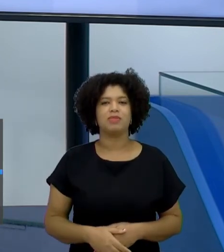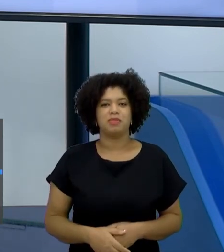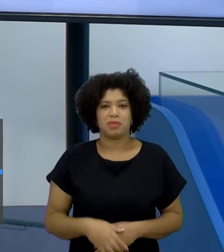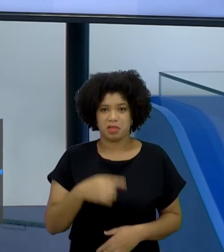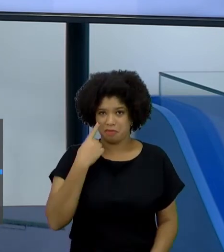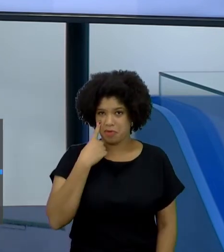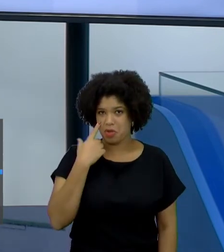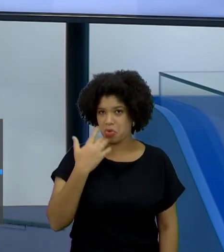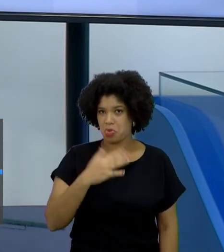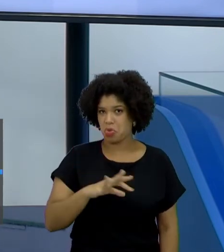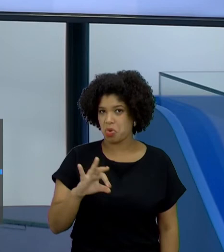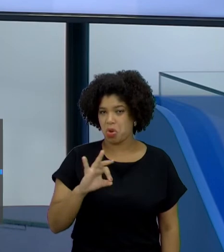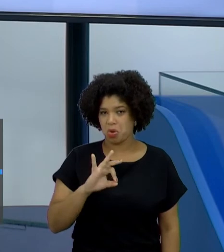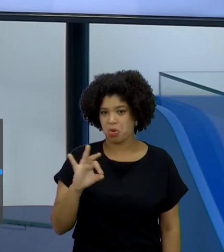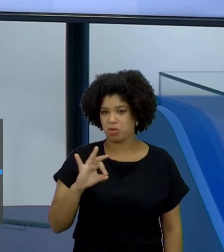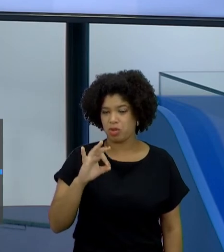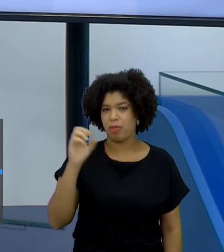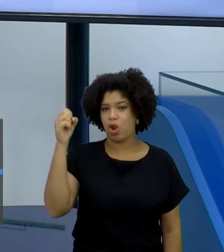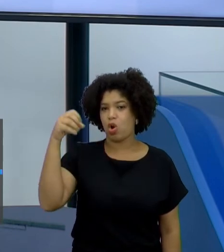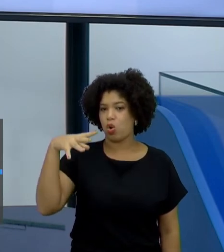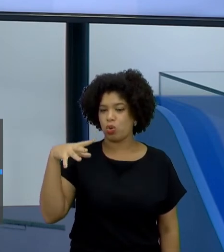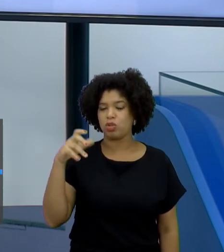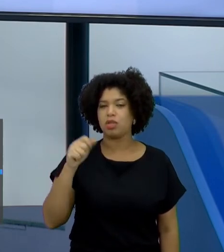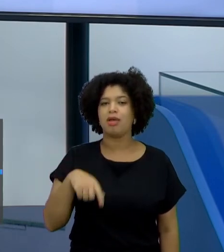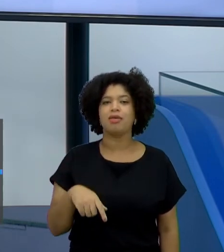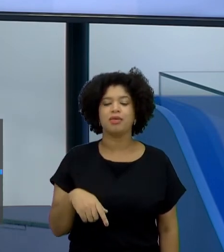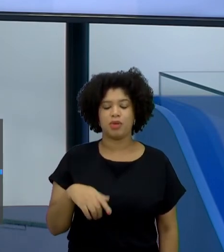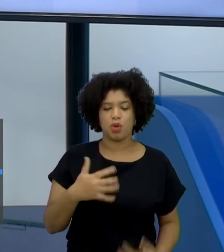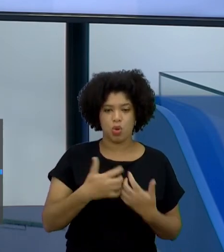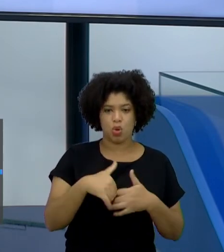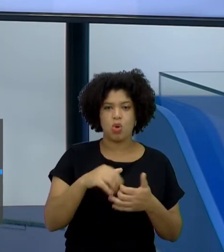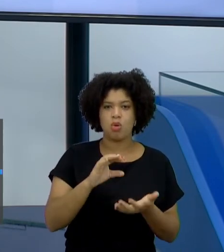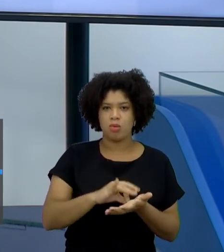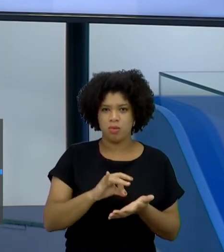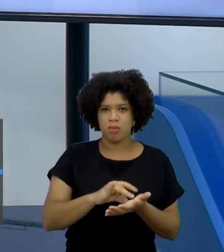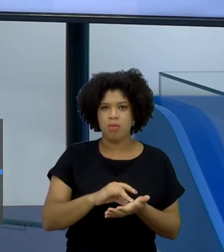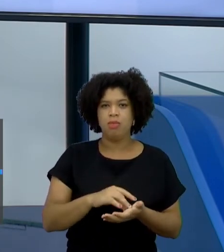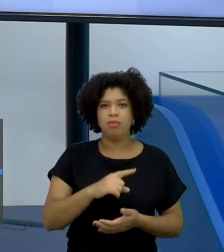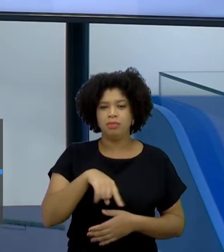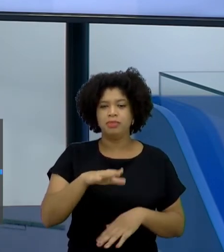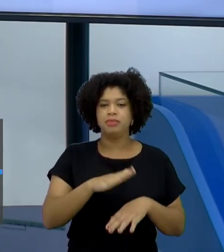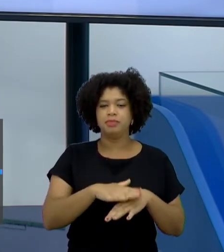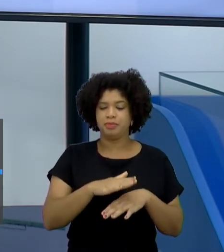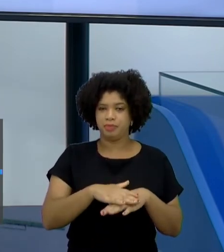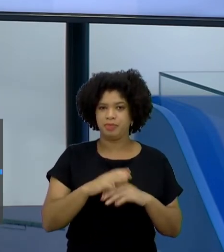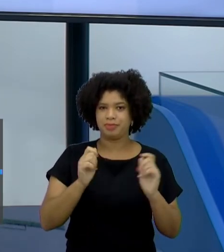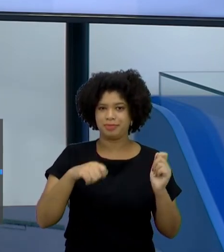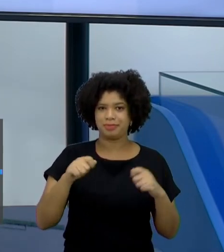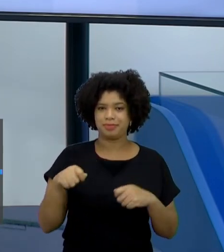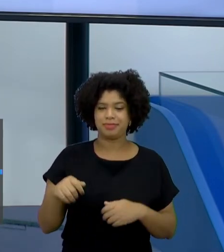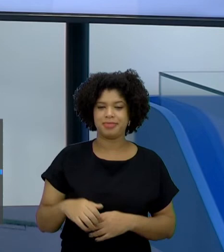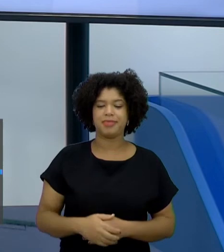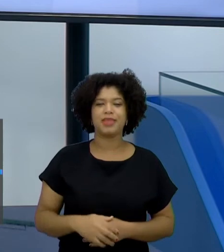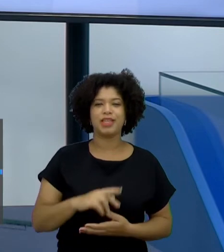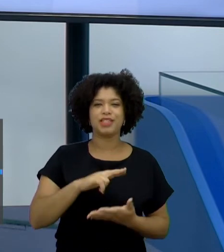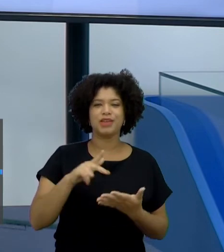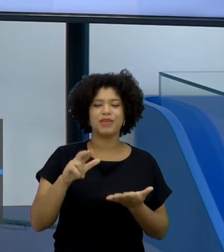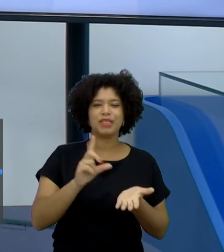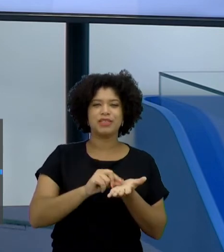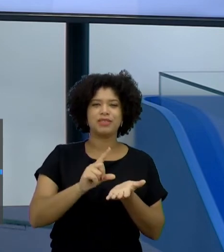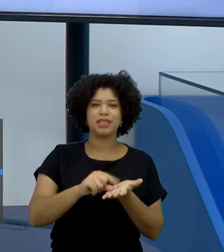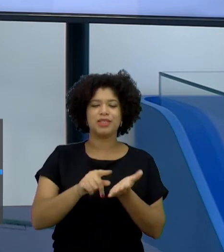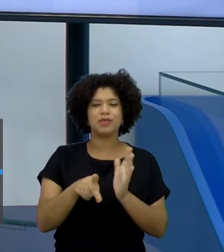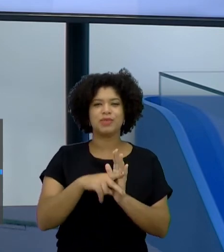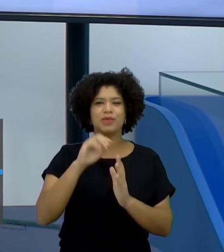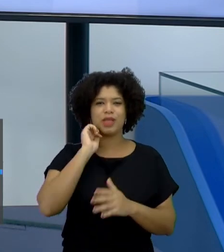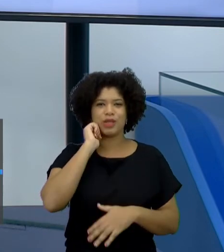ilumina muito, viu? E funciona mesmo de fato, não é brincadeira não. Você pode fazer a sua pesquisa, conduzir aí, tem vários artigos